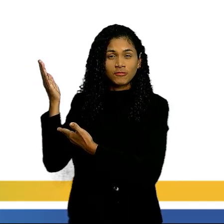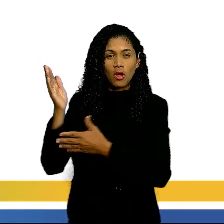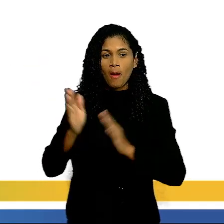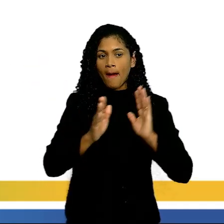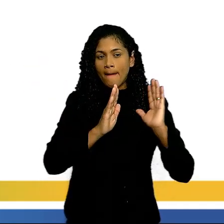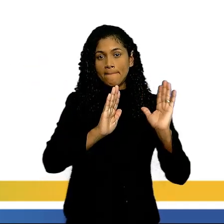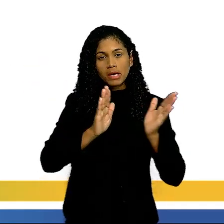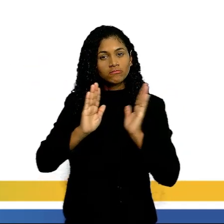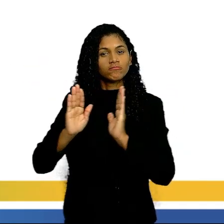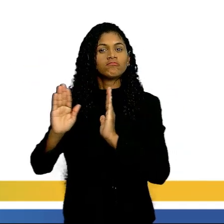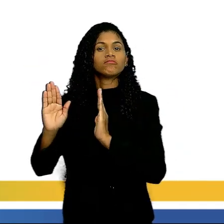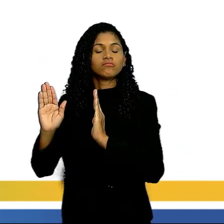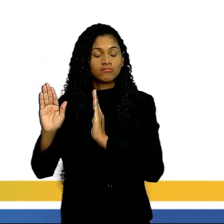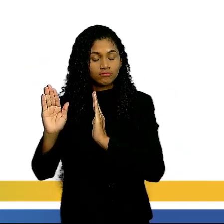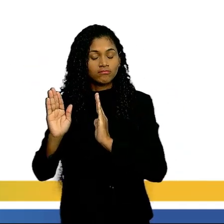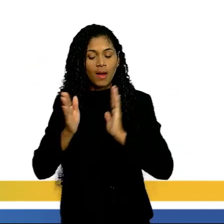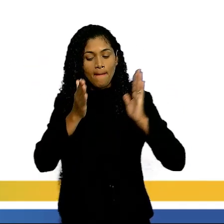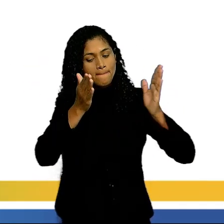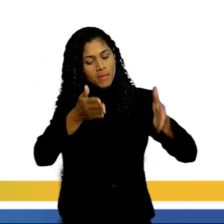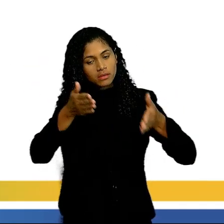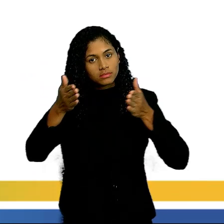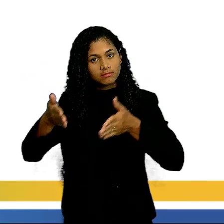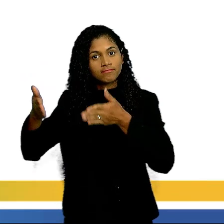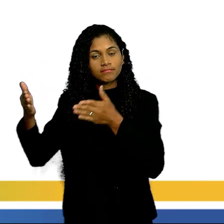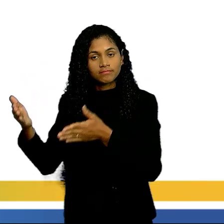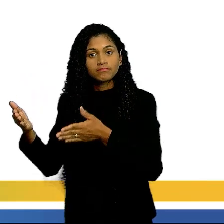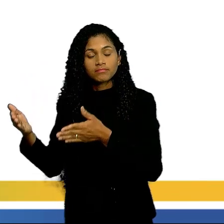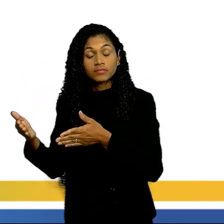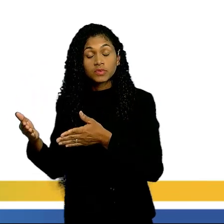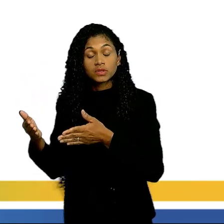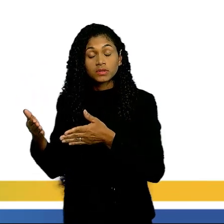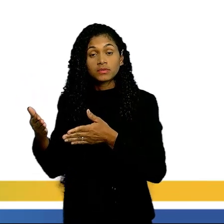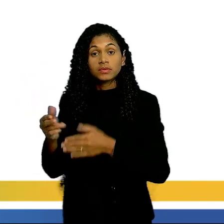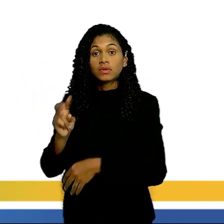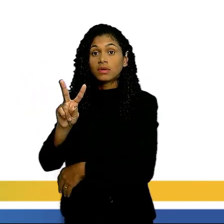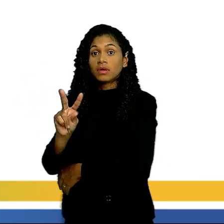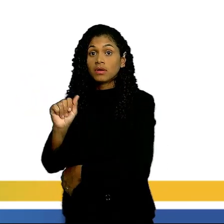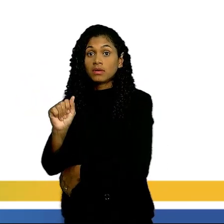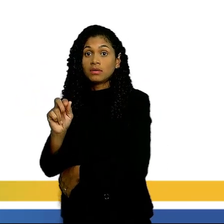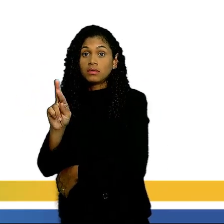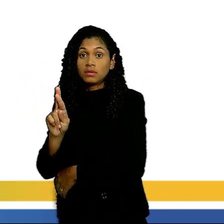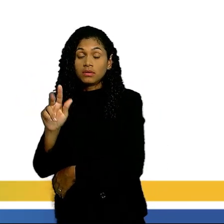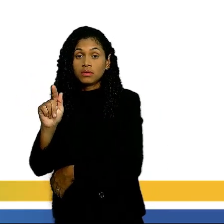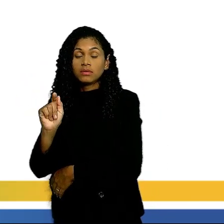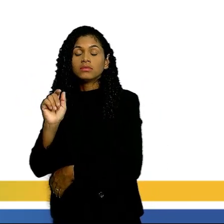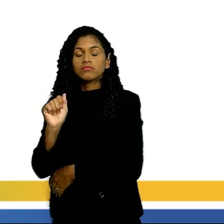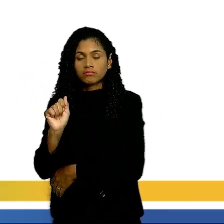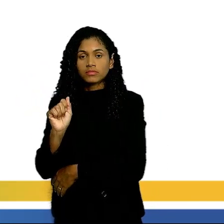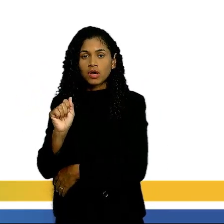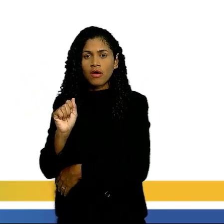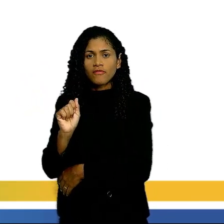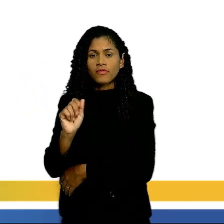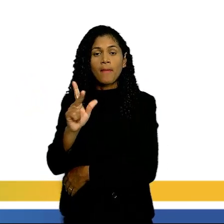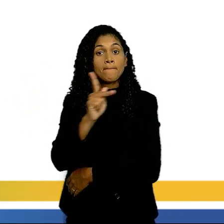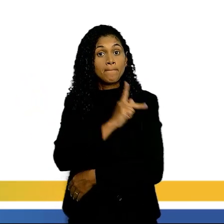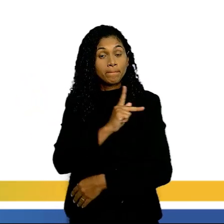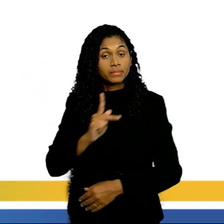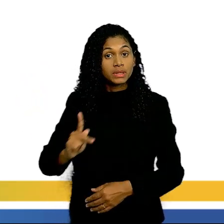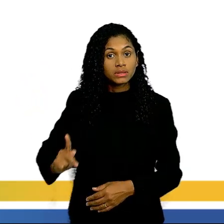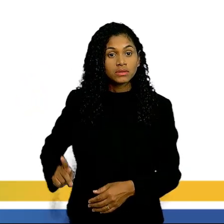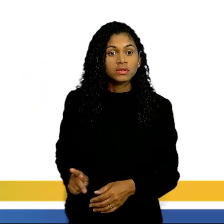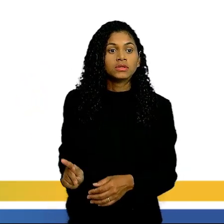nuances e muitas fases, né? Getúlio Vargas ele vai ficar no poder desde 1930 até